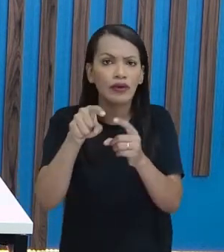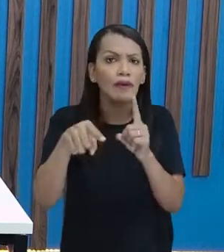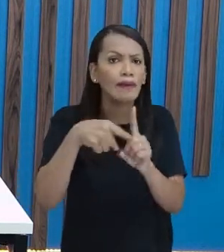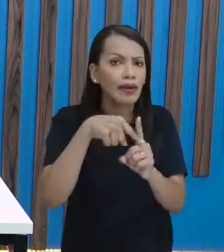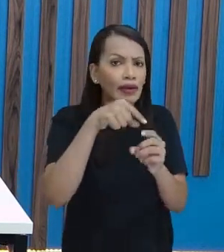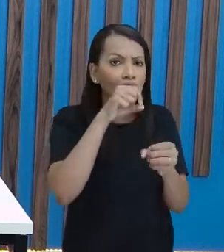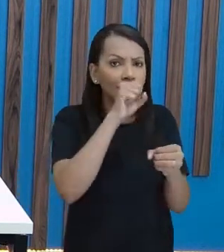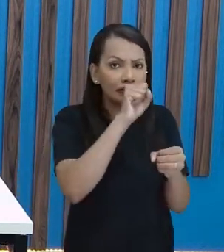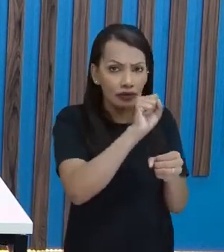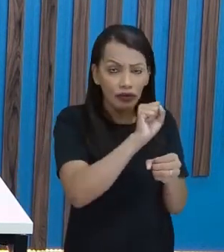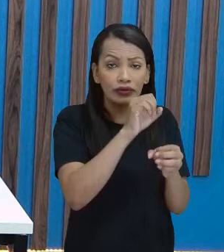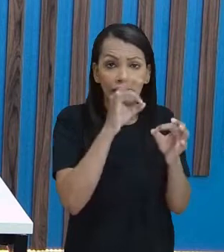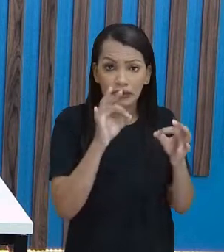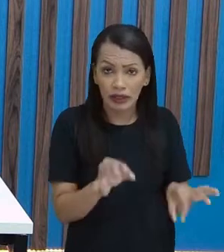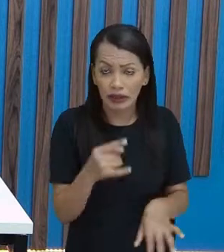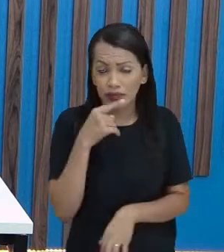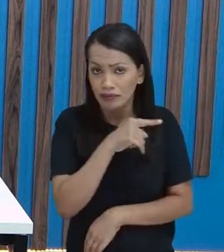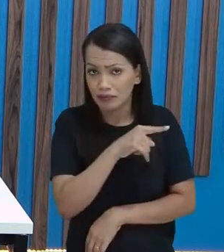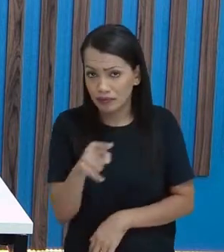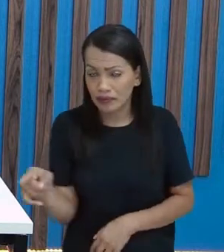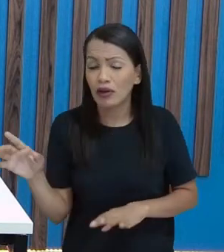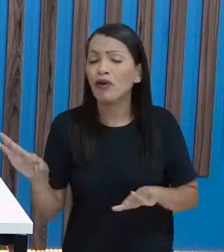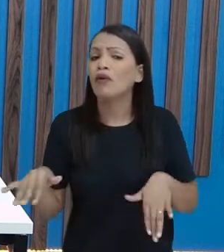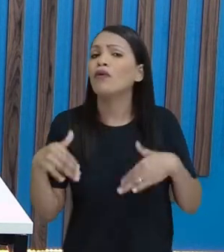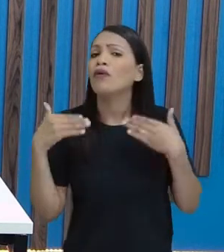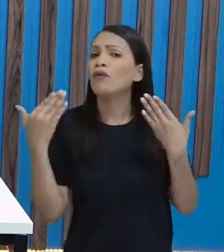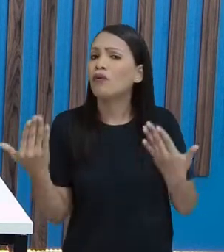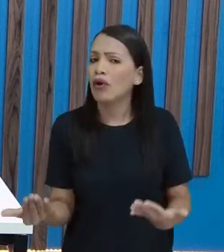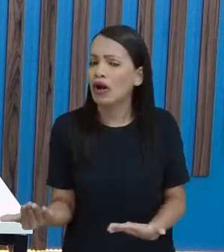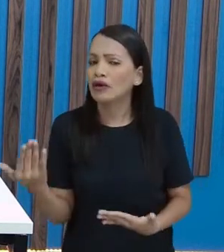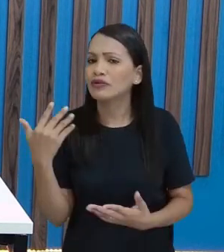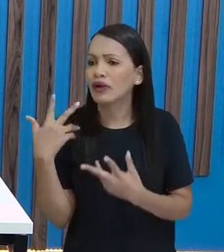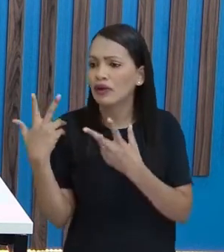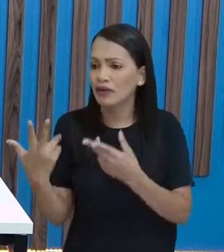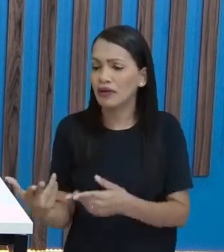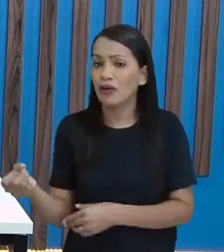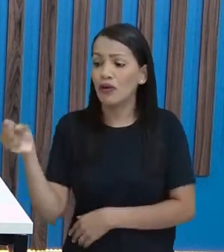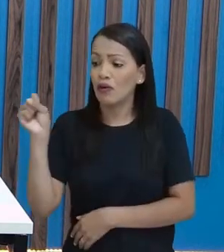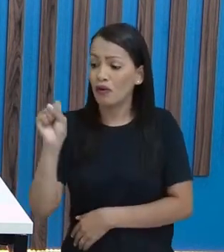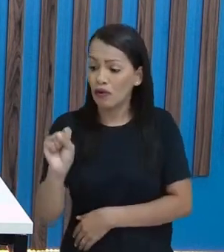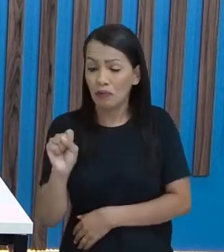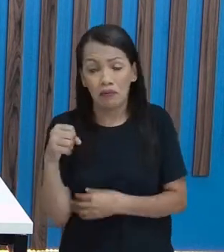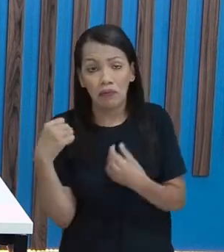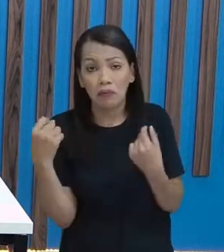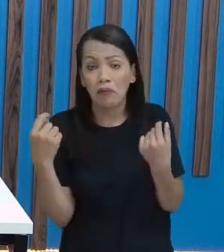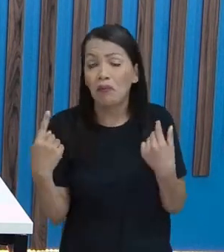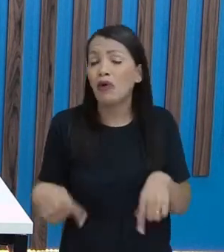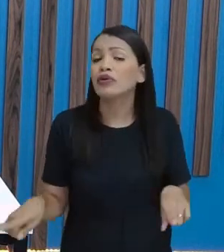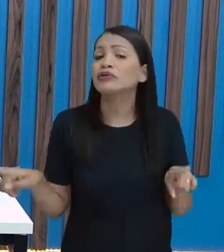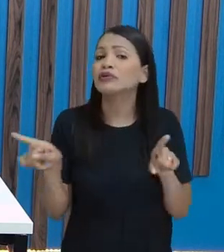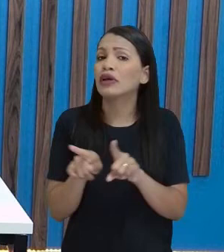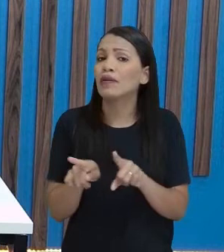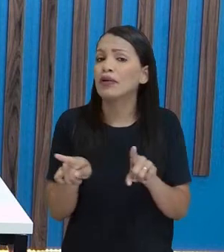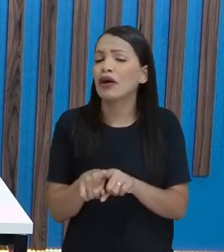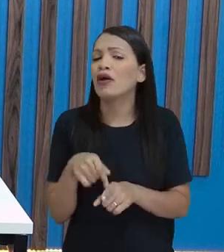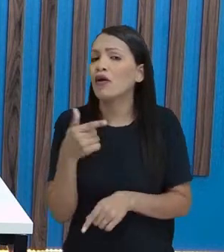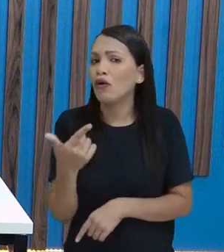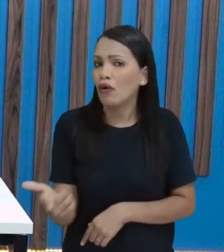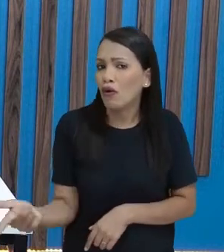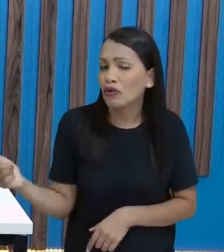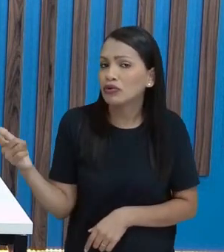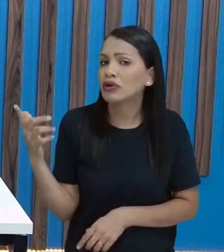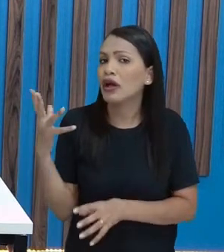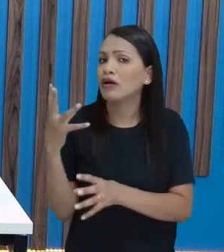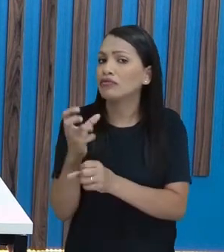pode, quando as parcelas são iguais, já que aqui vai ficar 8, 8 e 8, a gente pode usar uma outra